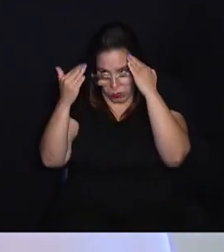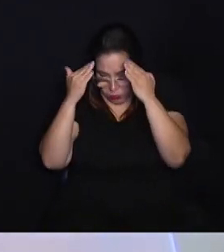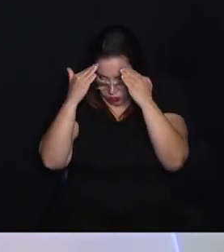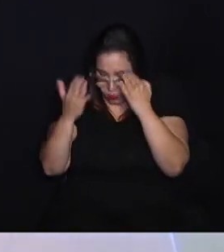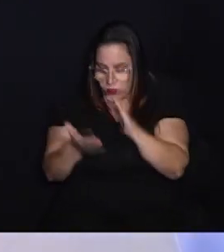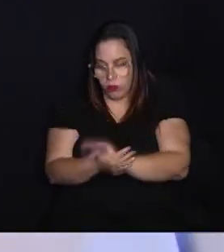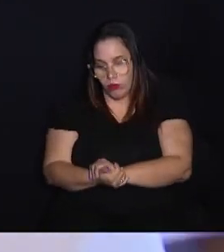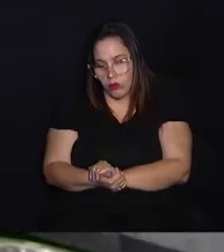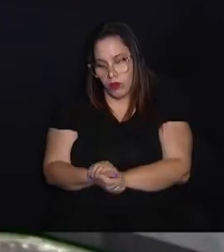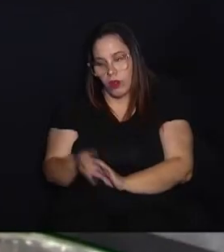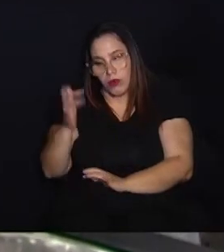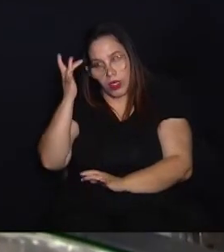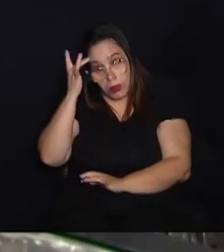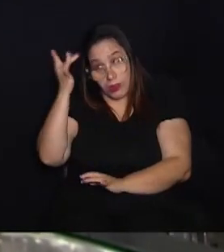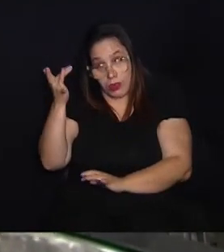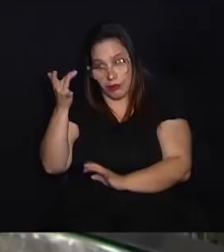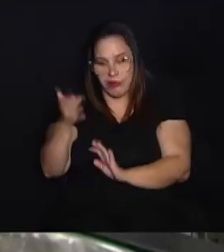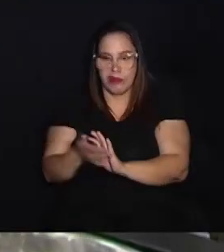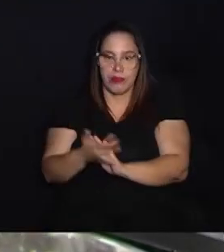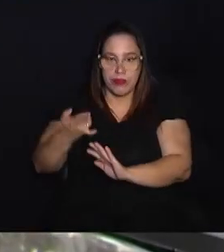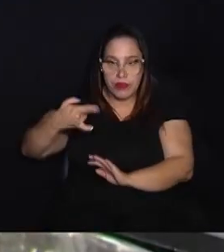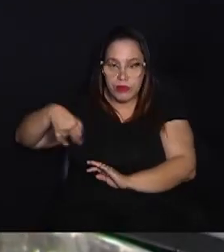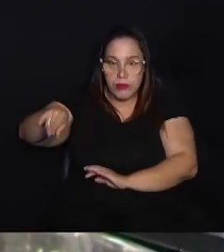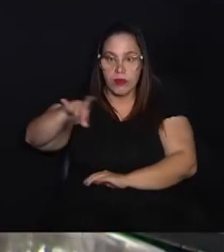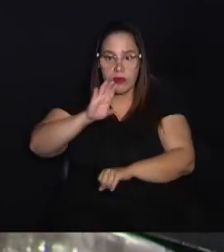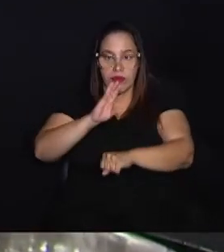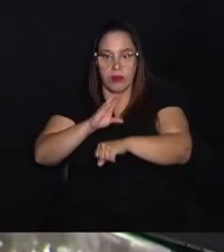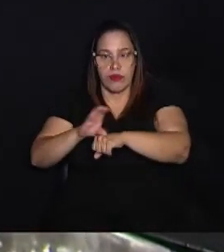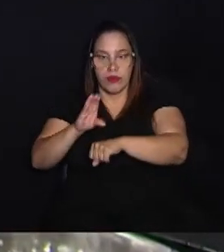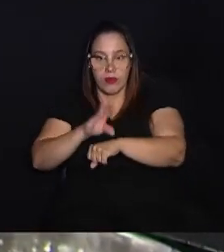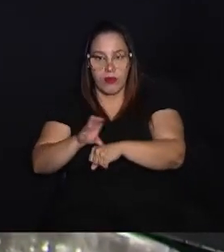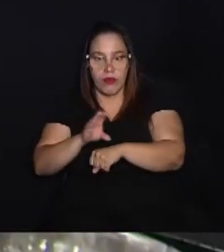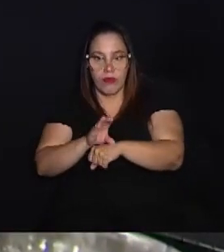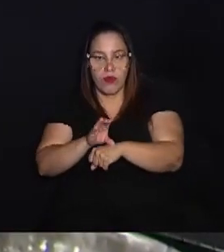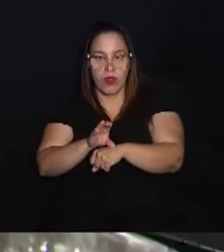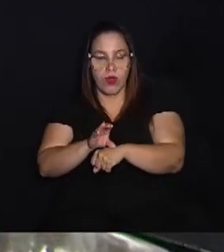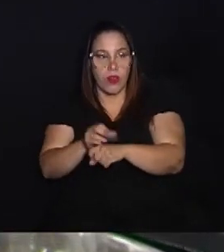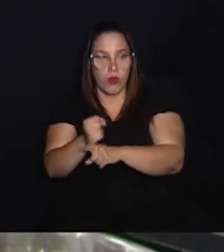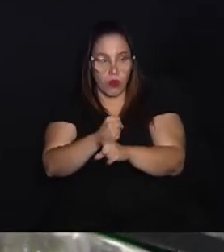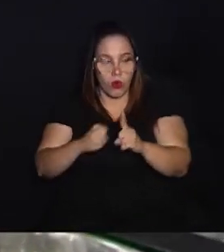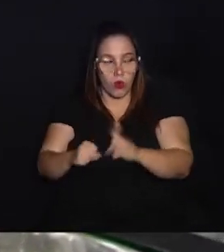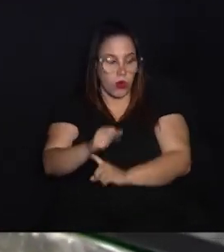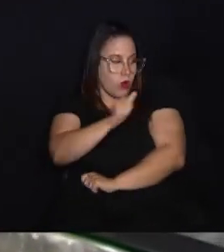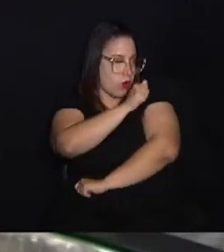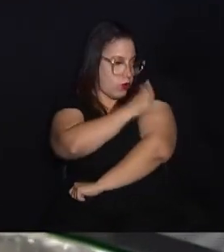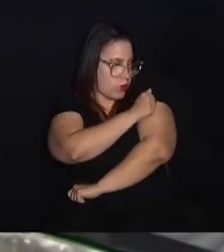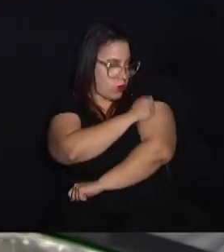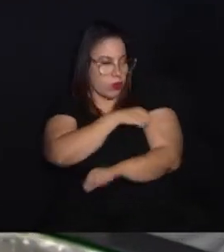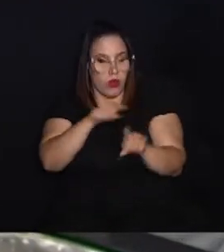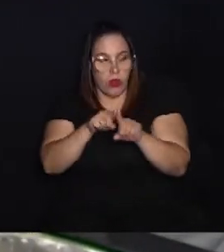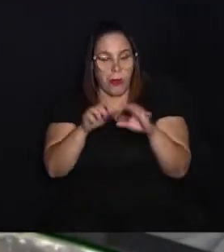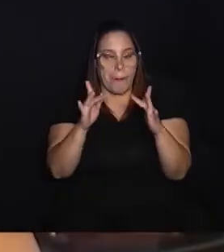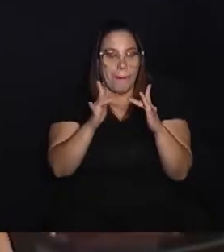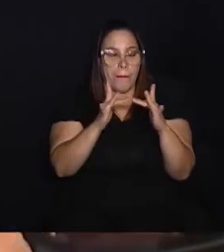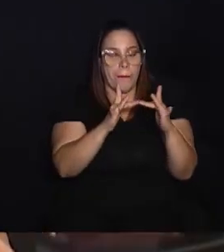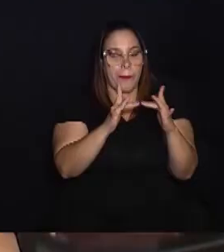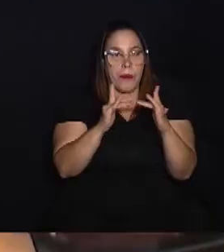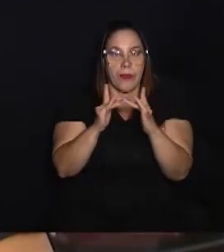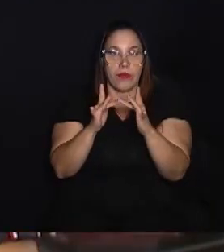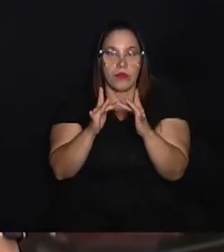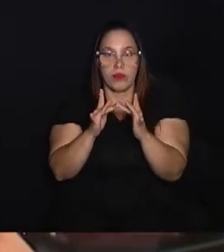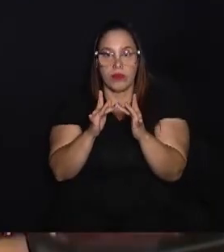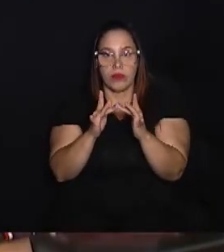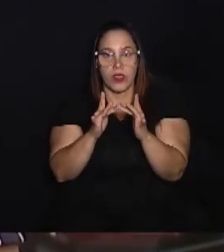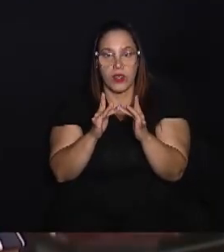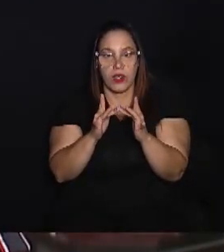vai ser bem mais fácil. Então, para elas, esse curso, além de ser uma gastronomia social, onde o aluno também tem um contato, muitas vezes com uma pessoa